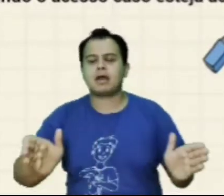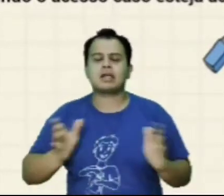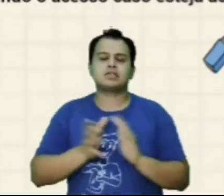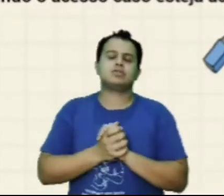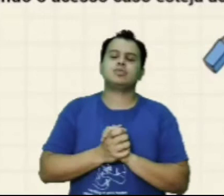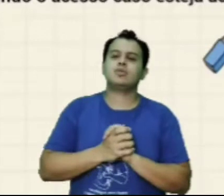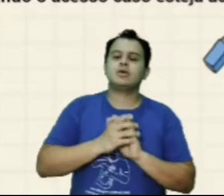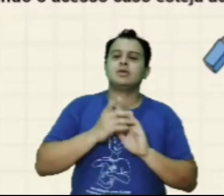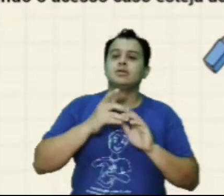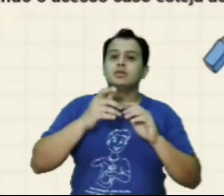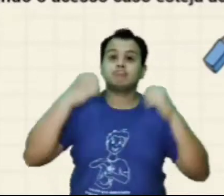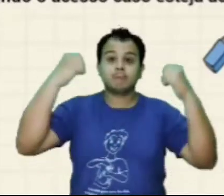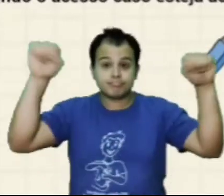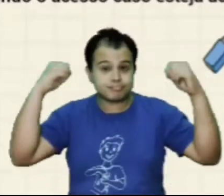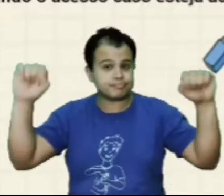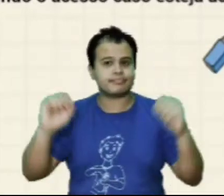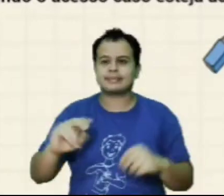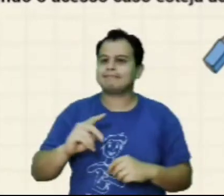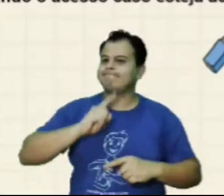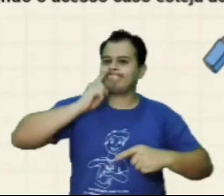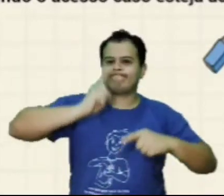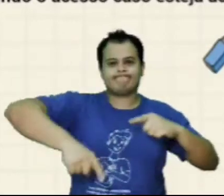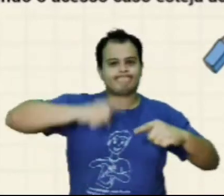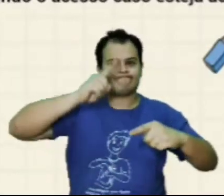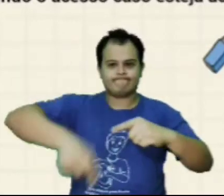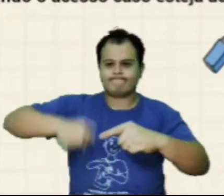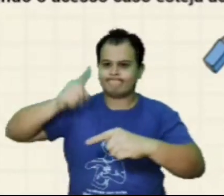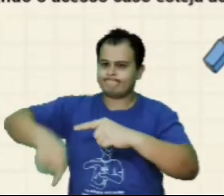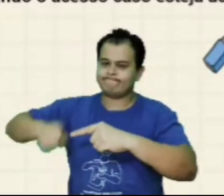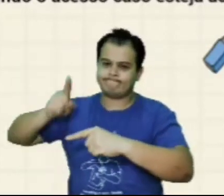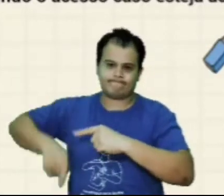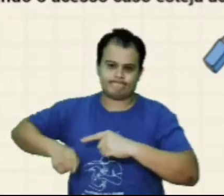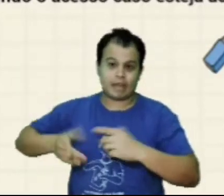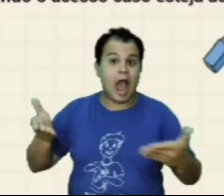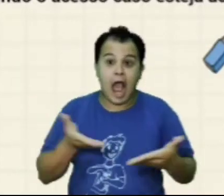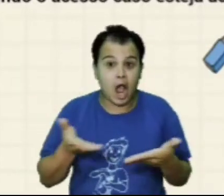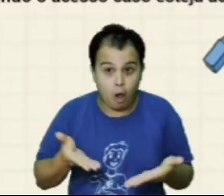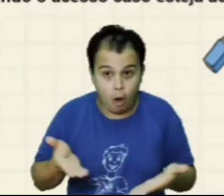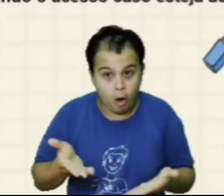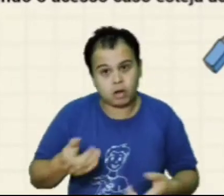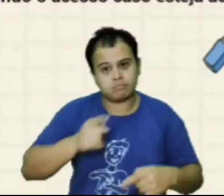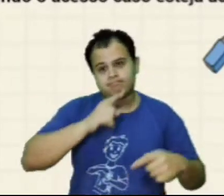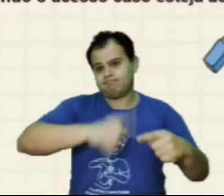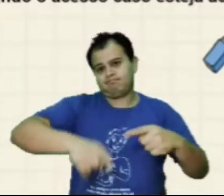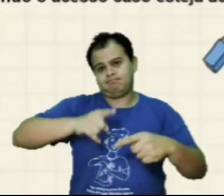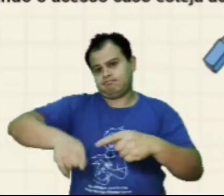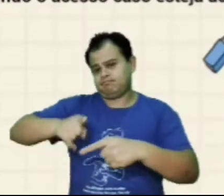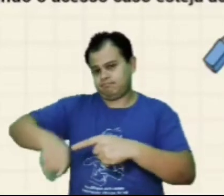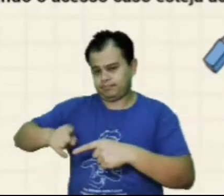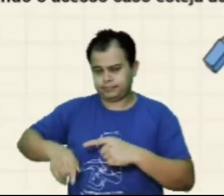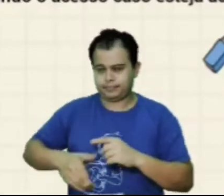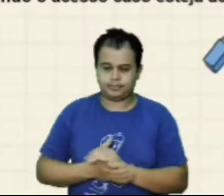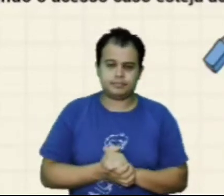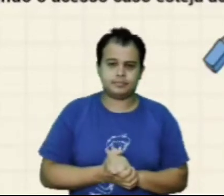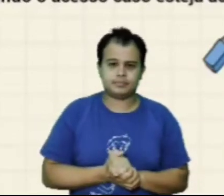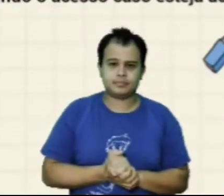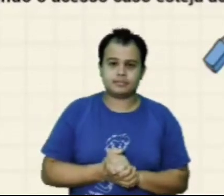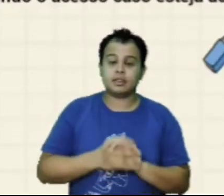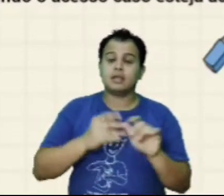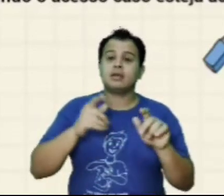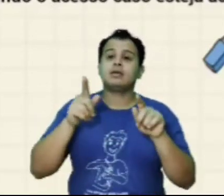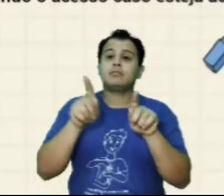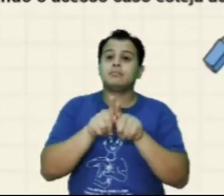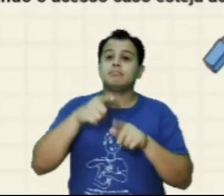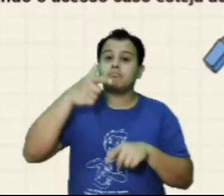armários, que a gente joga em dupla, em trio, não serão utilizados nesse primeiro momento. Manter ventilação